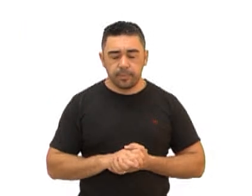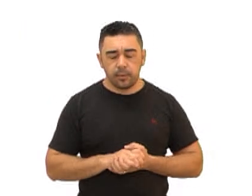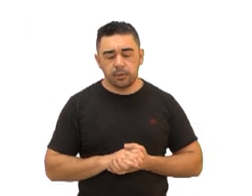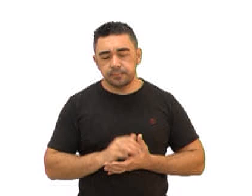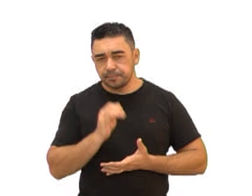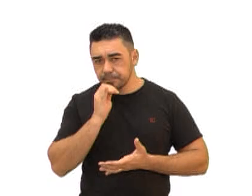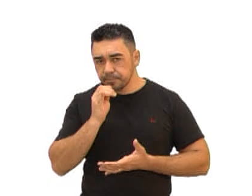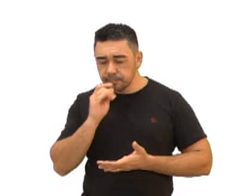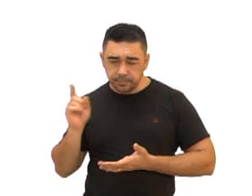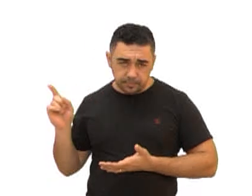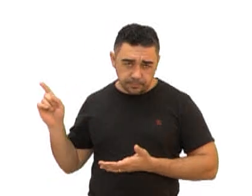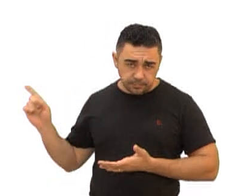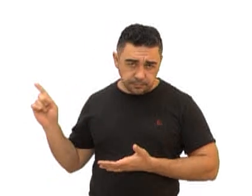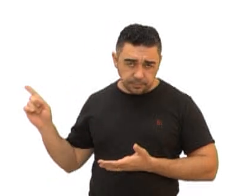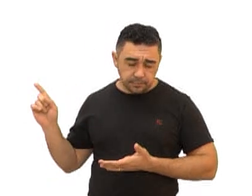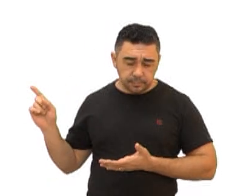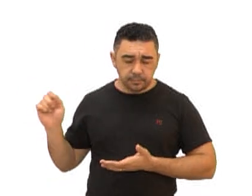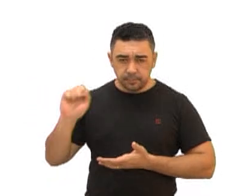capacitor, ele